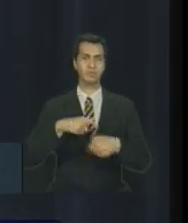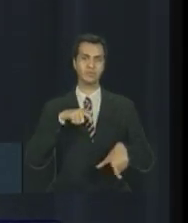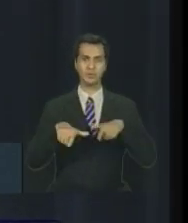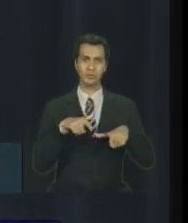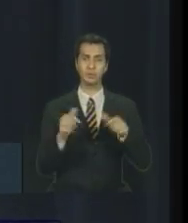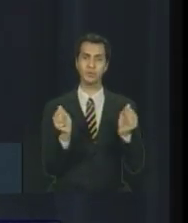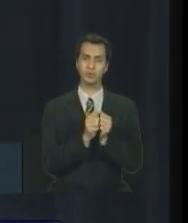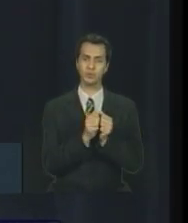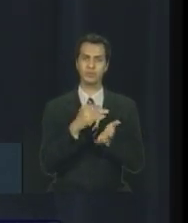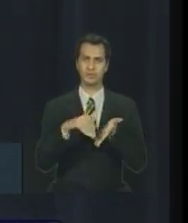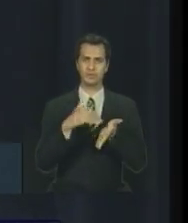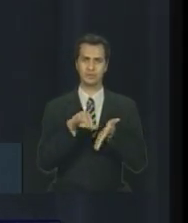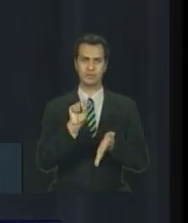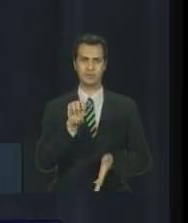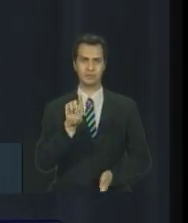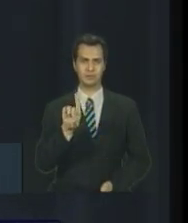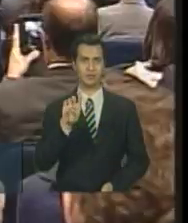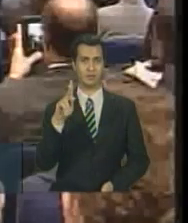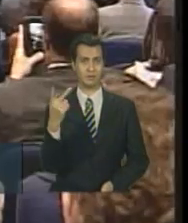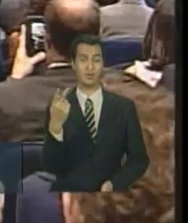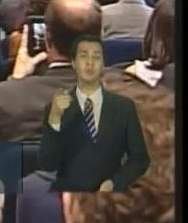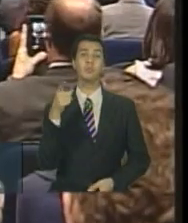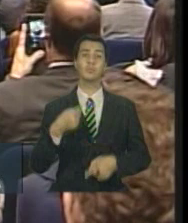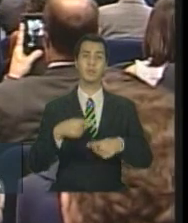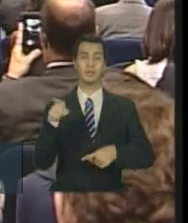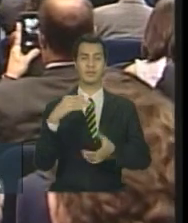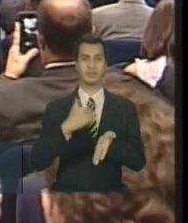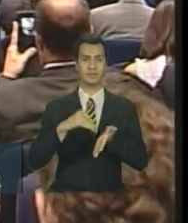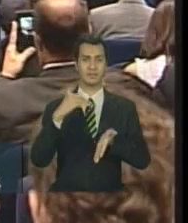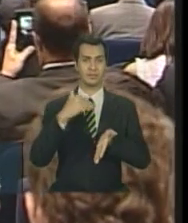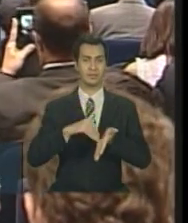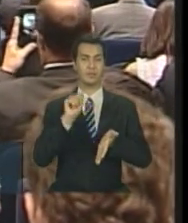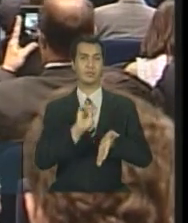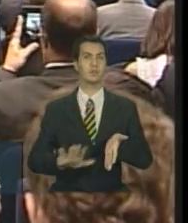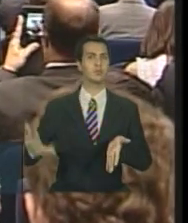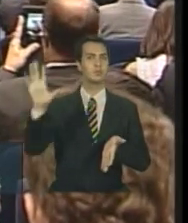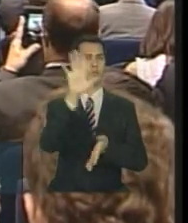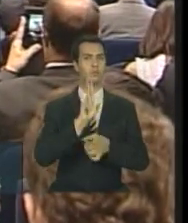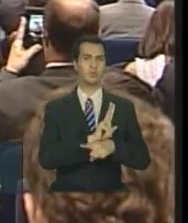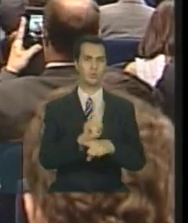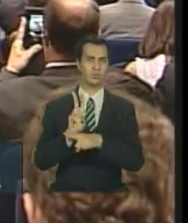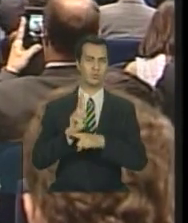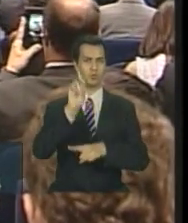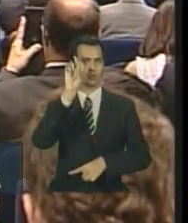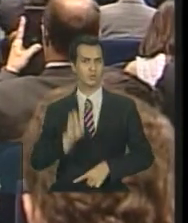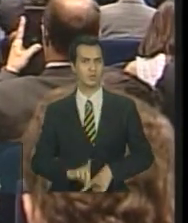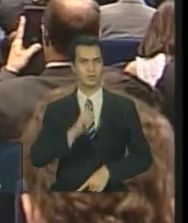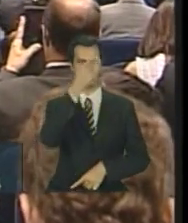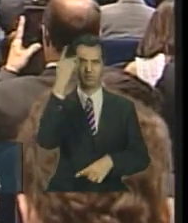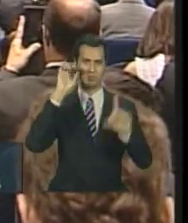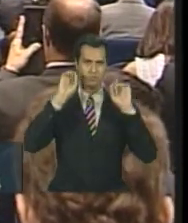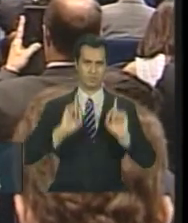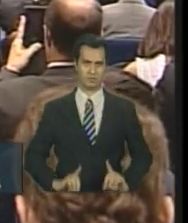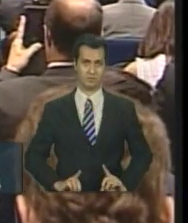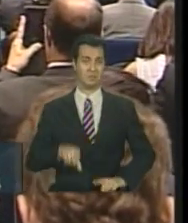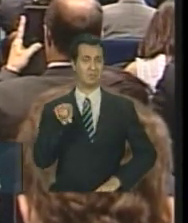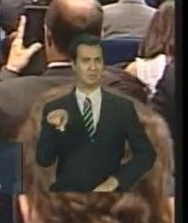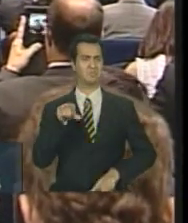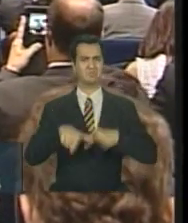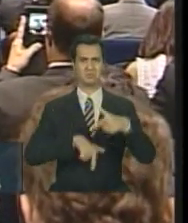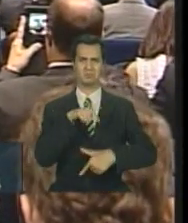secretário nacional de promoção dos direitos da pessoa com deficiência e que tem sido para nós um